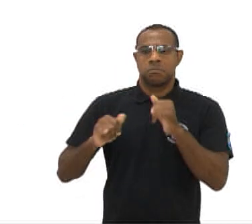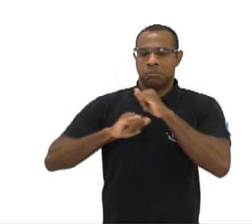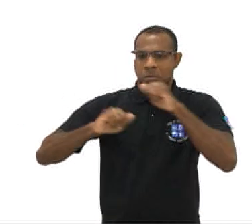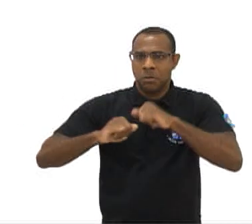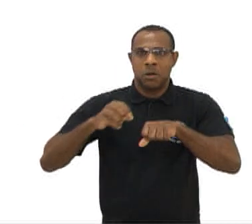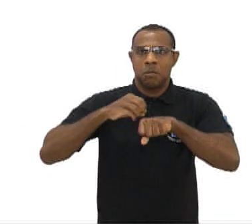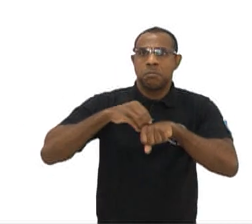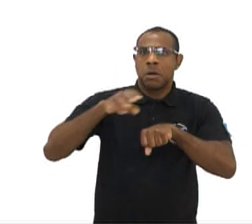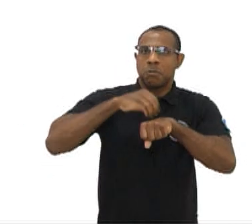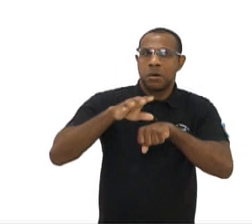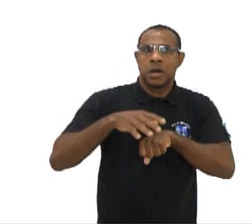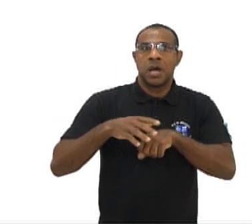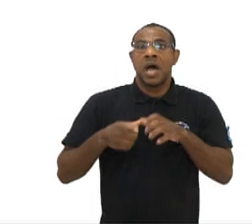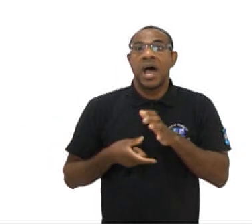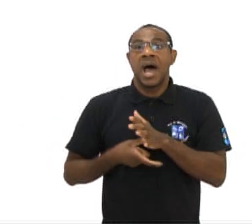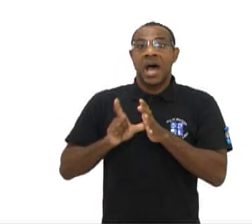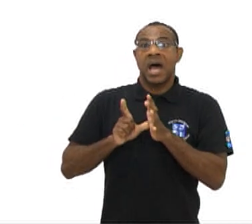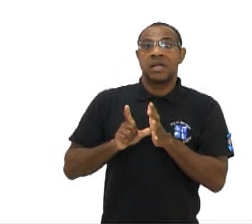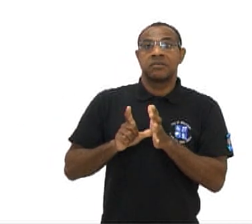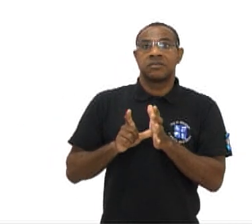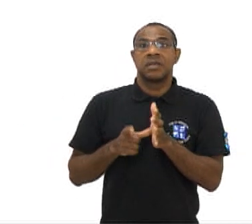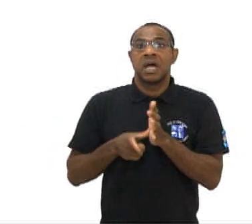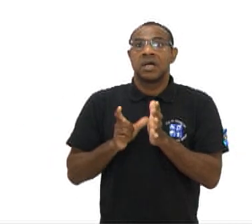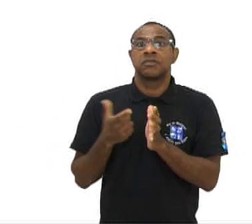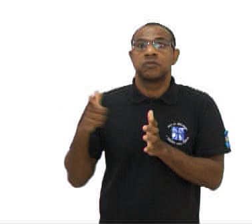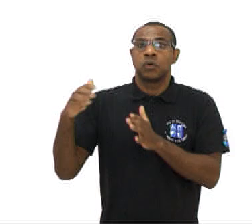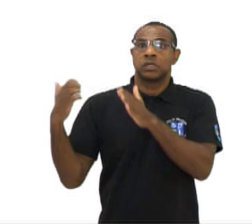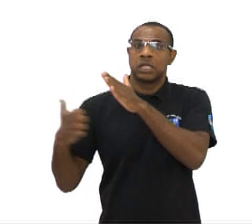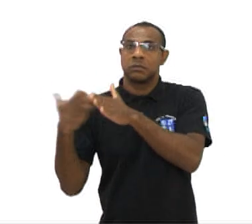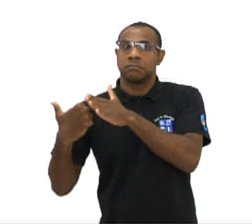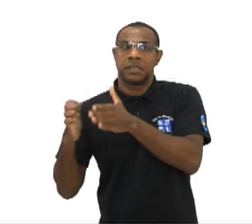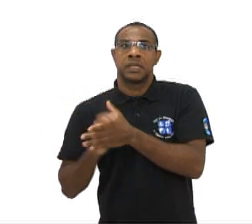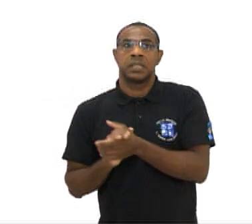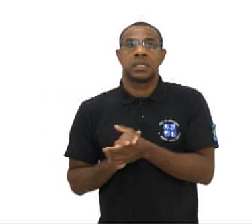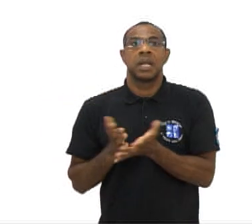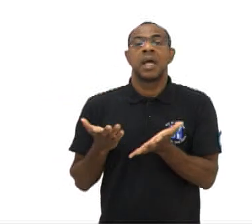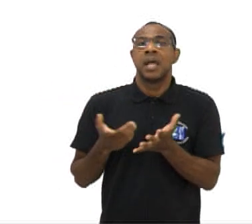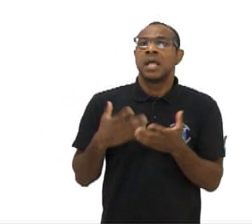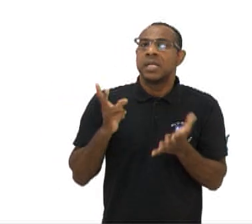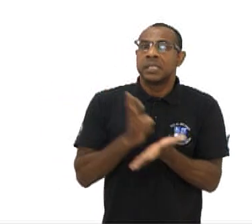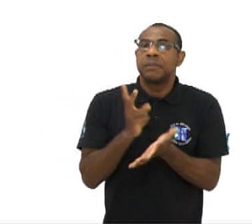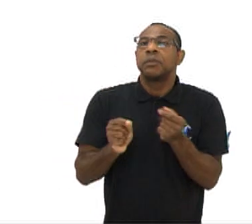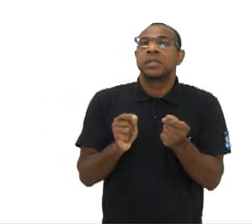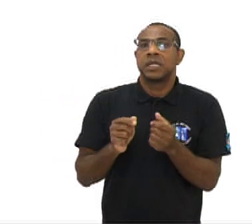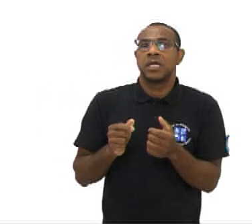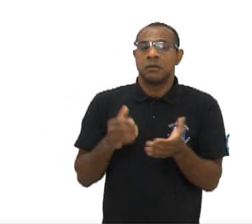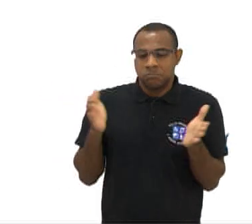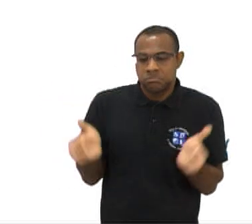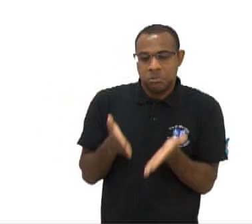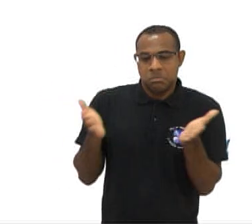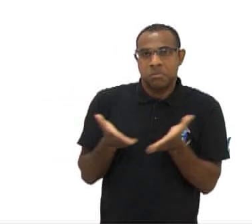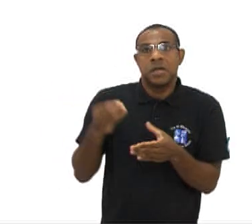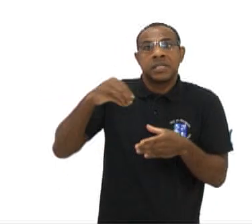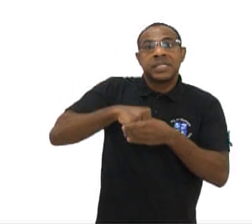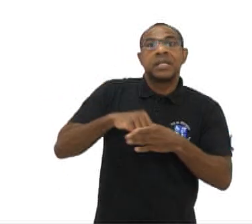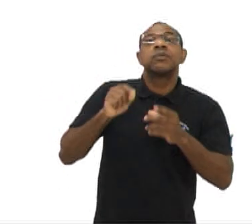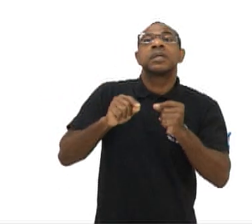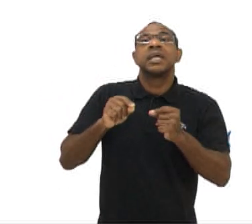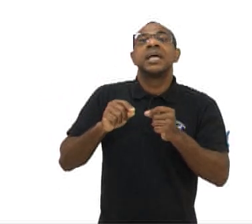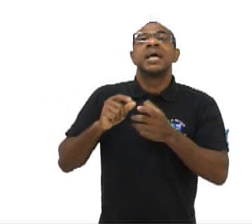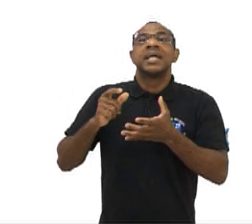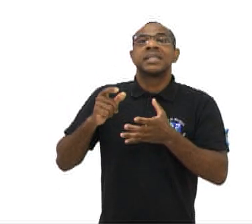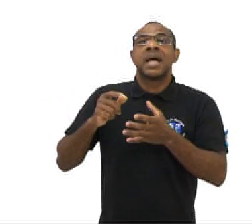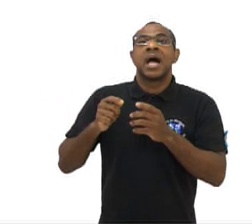sempre foram comportamentos profundamente entranhados na cultura jornalística tradicional. Dar um furo